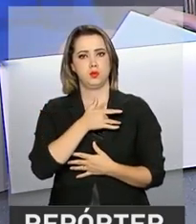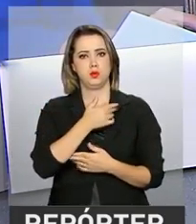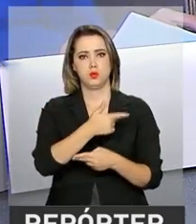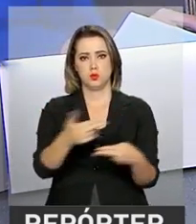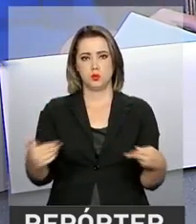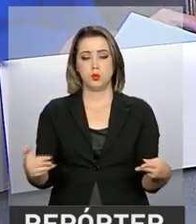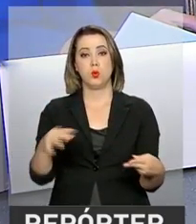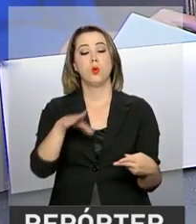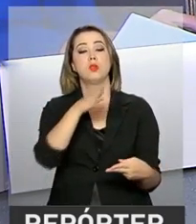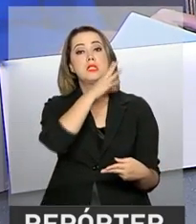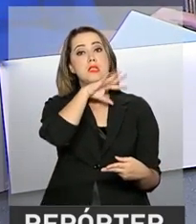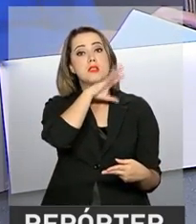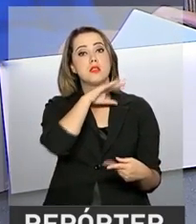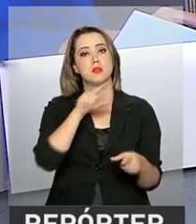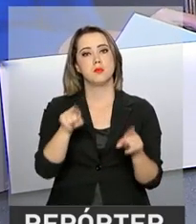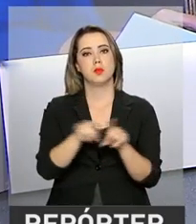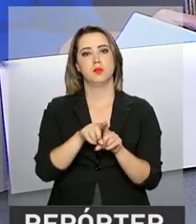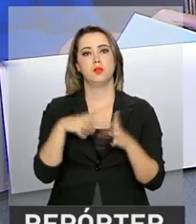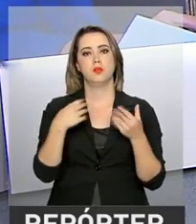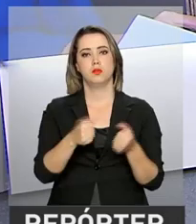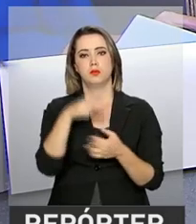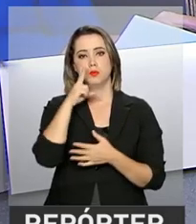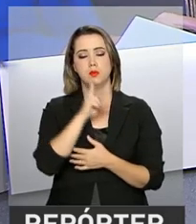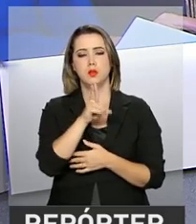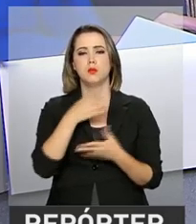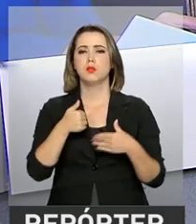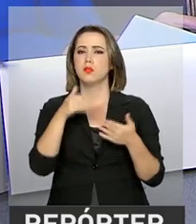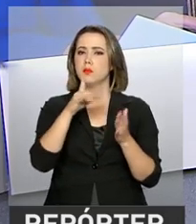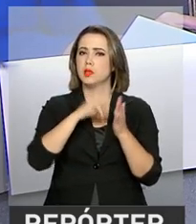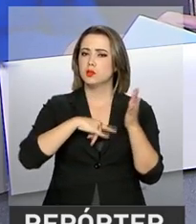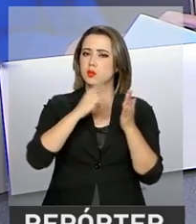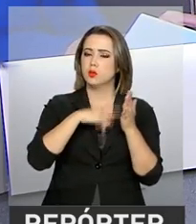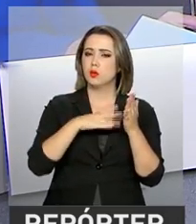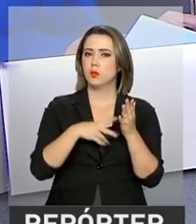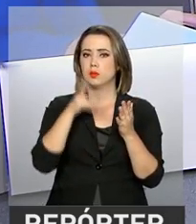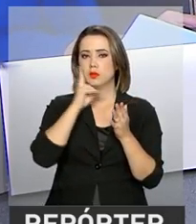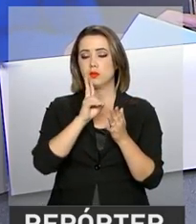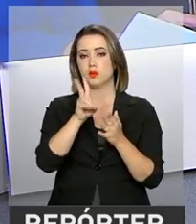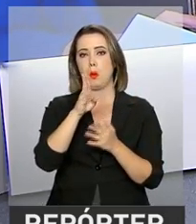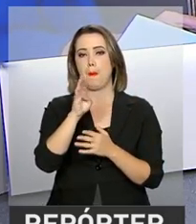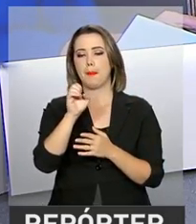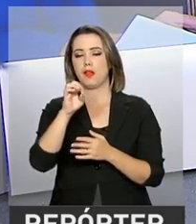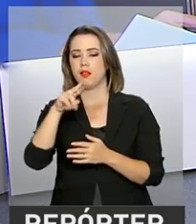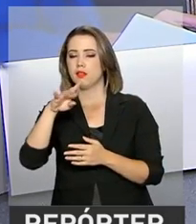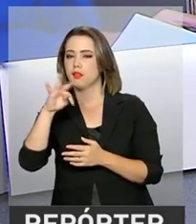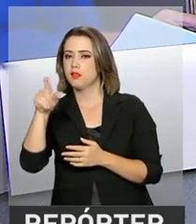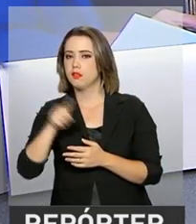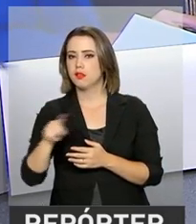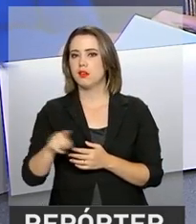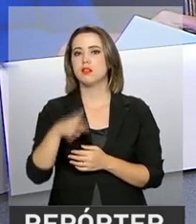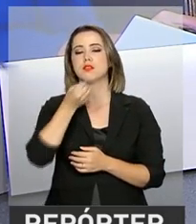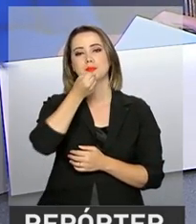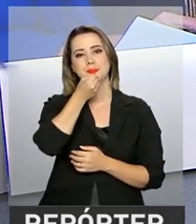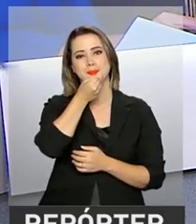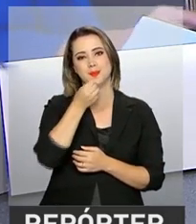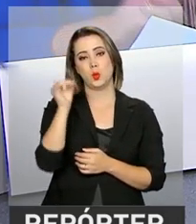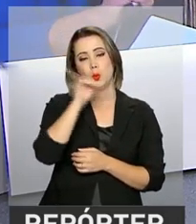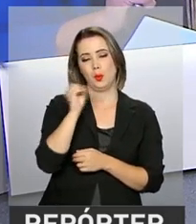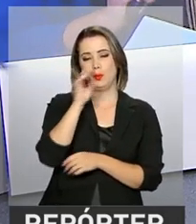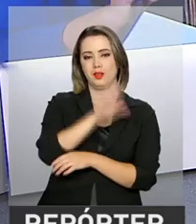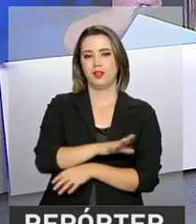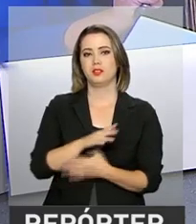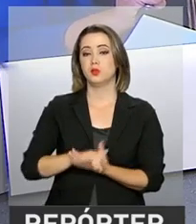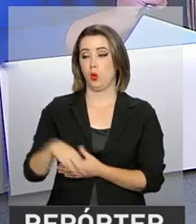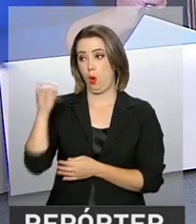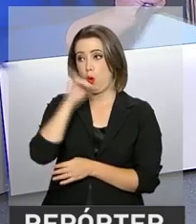sobre este documento com a repórter Beatriz Amiden, que vai acompanhar a cerimônia no Palácio do Planalto. Olá, Beatriz, boa tarde para você.